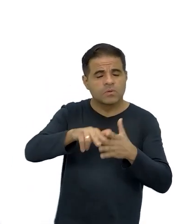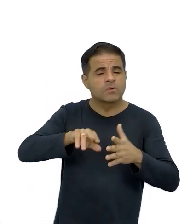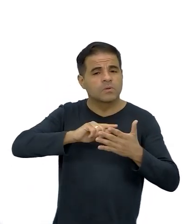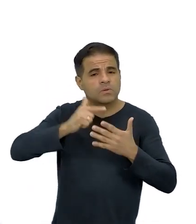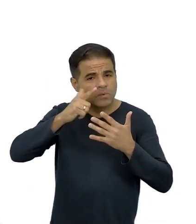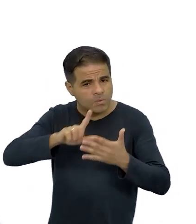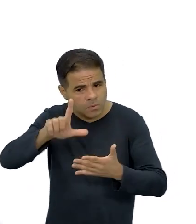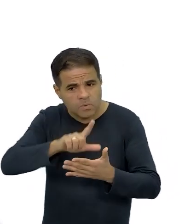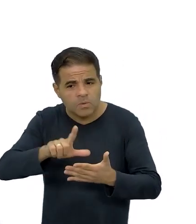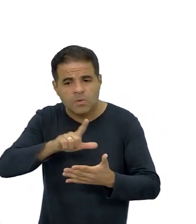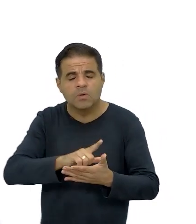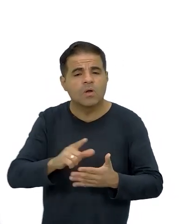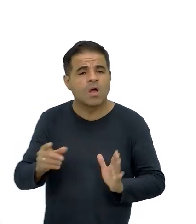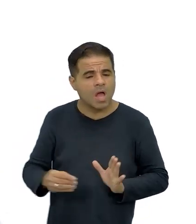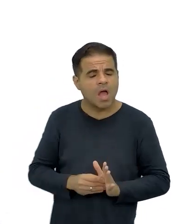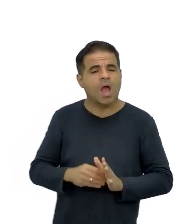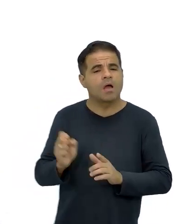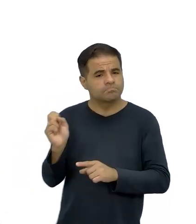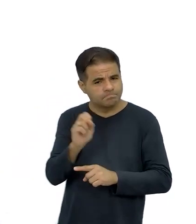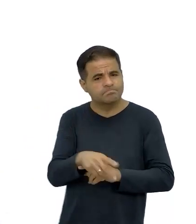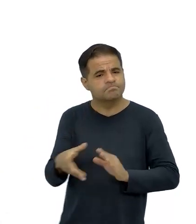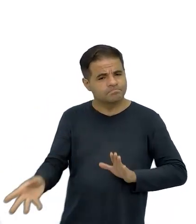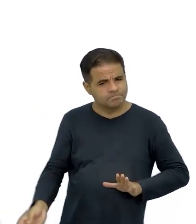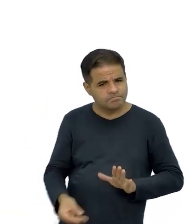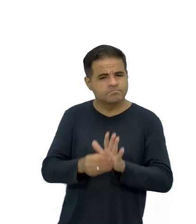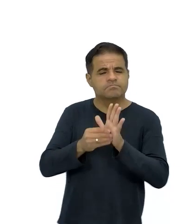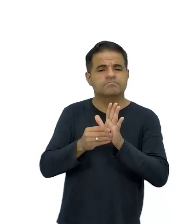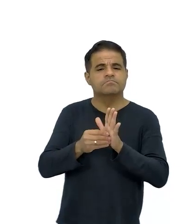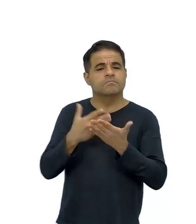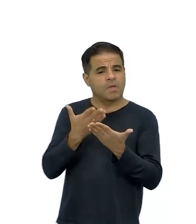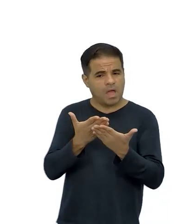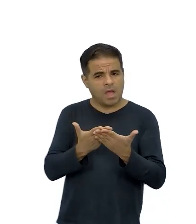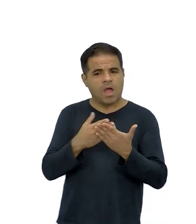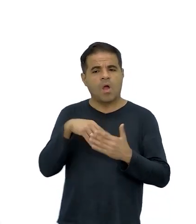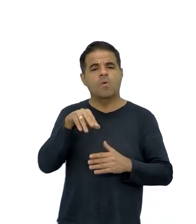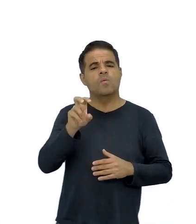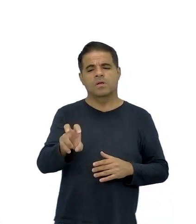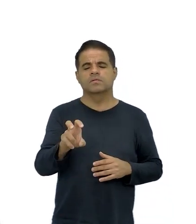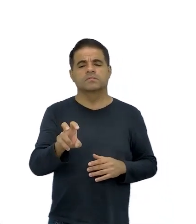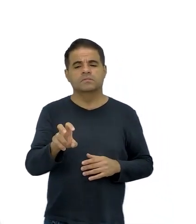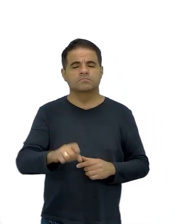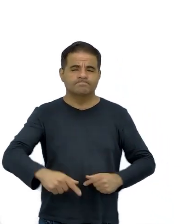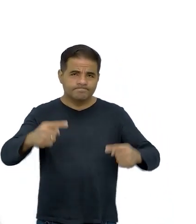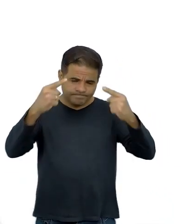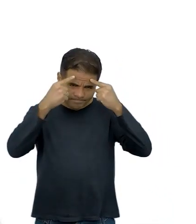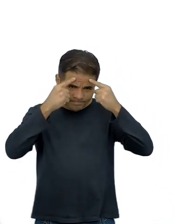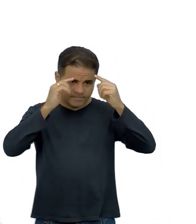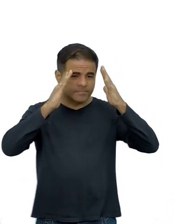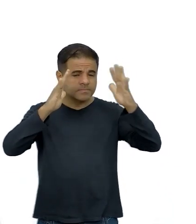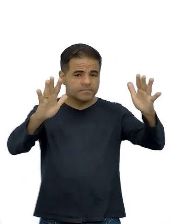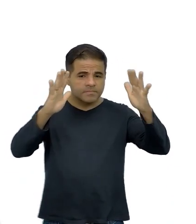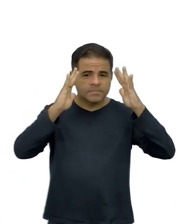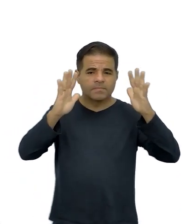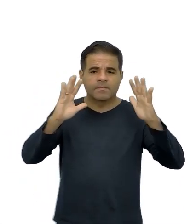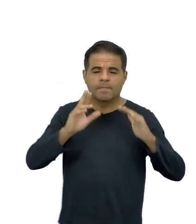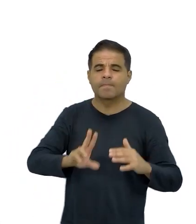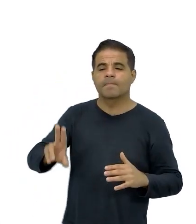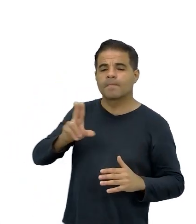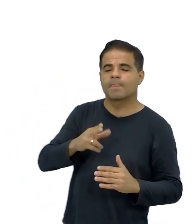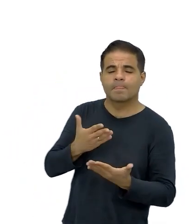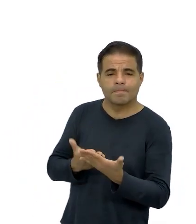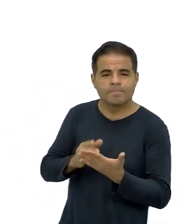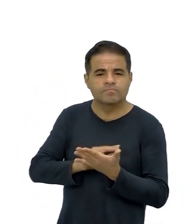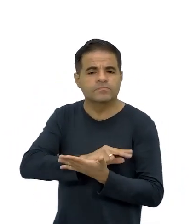linguísticos que são empregados. Aqui na aula 5, né, refletindo sobre o uso dos sinais de pontuação